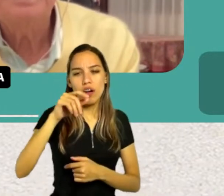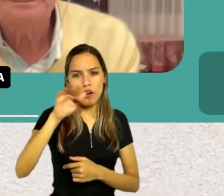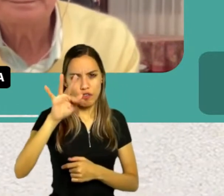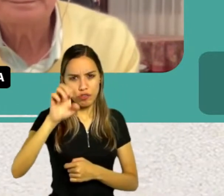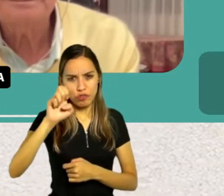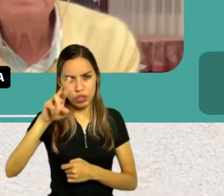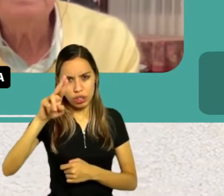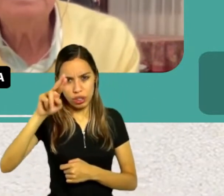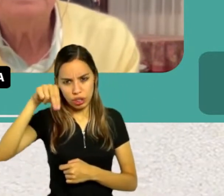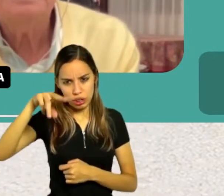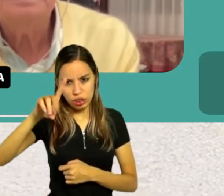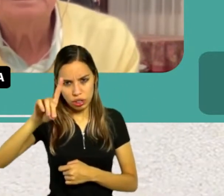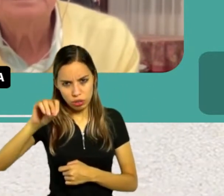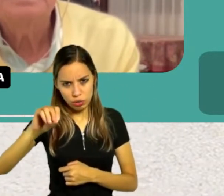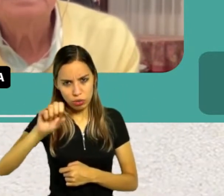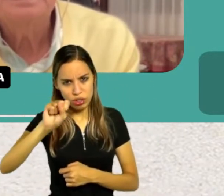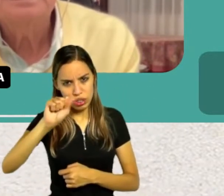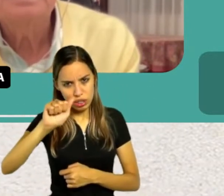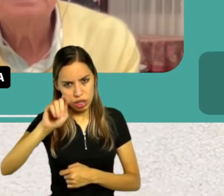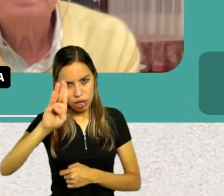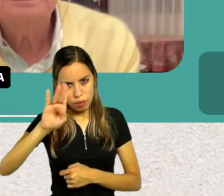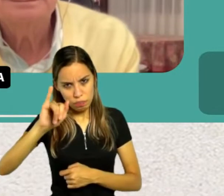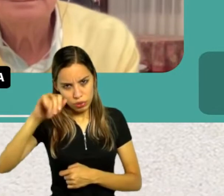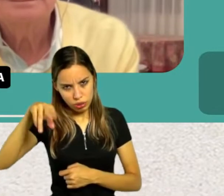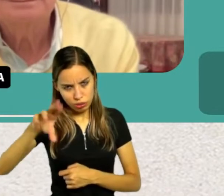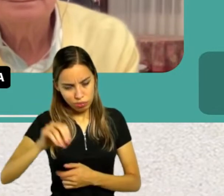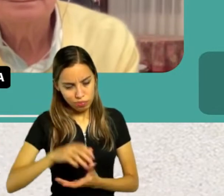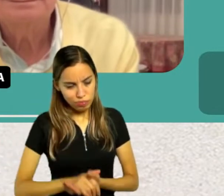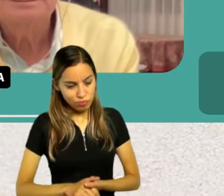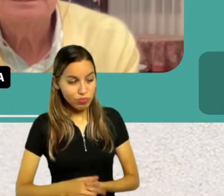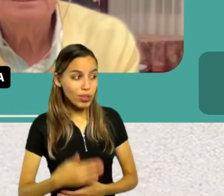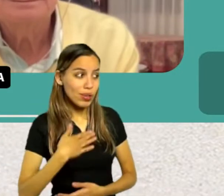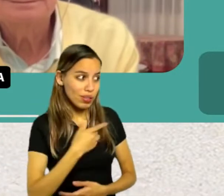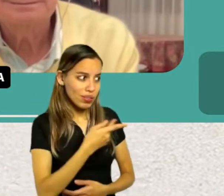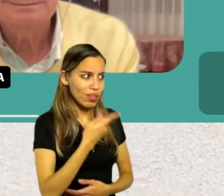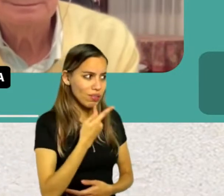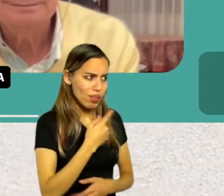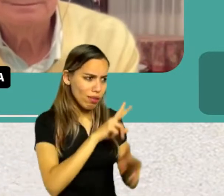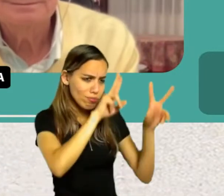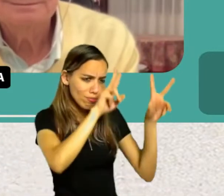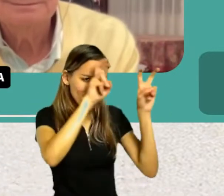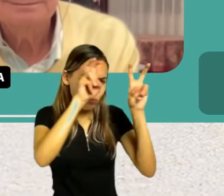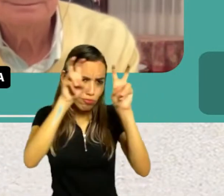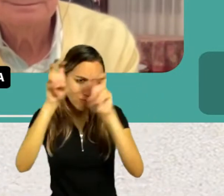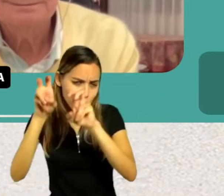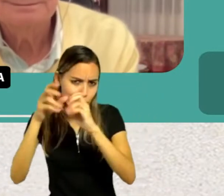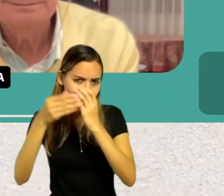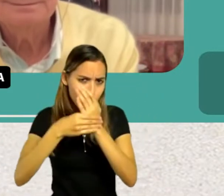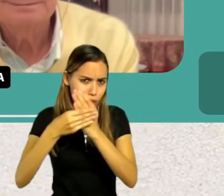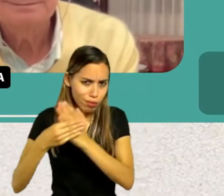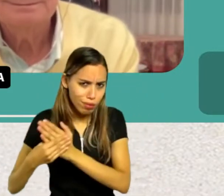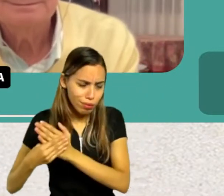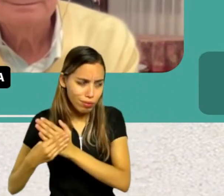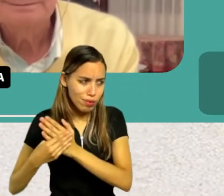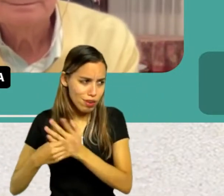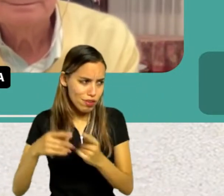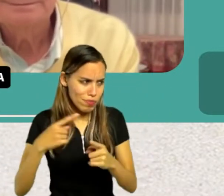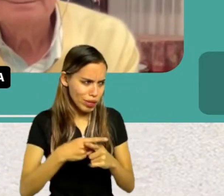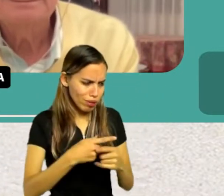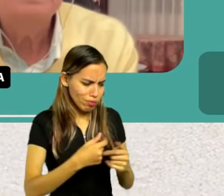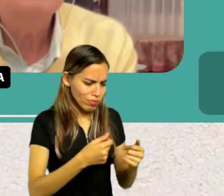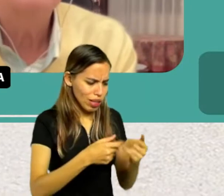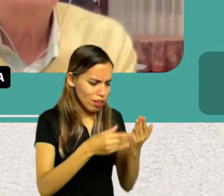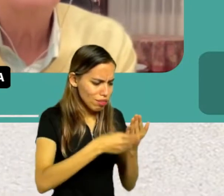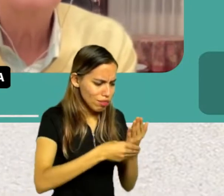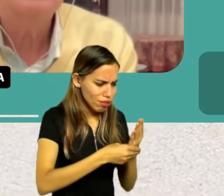uma obra, são vários livros que, um ao lado do outro, param